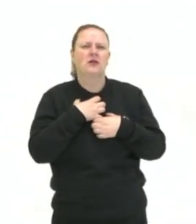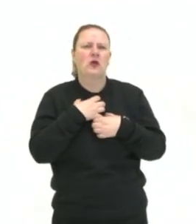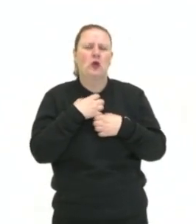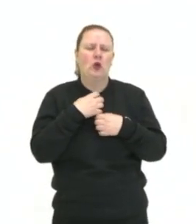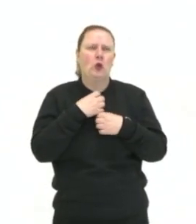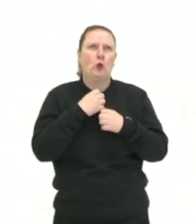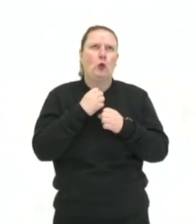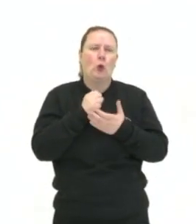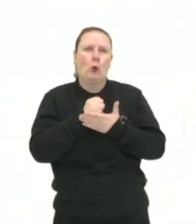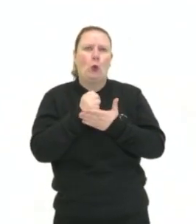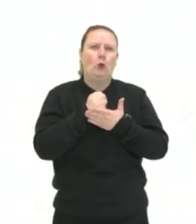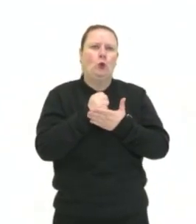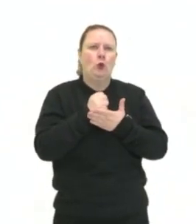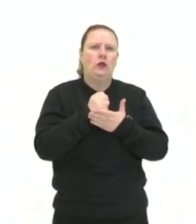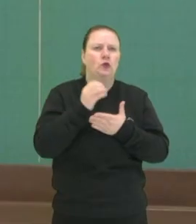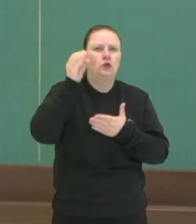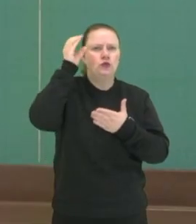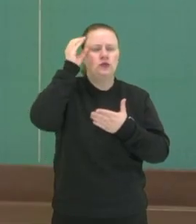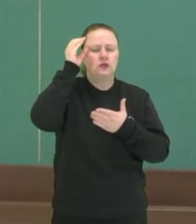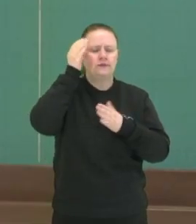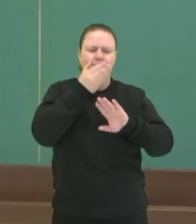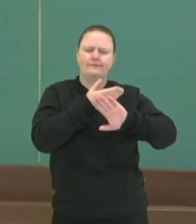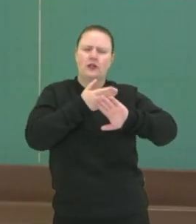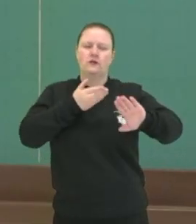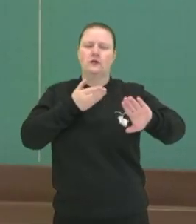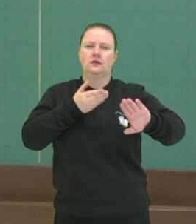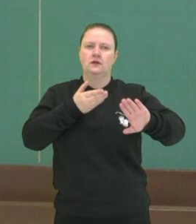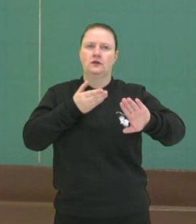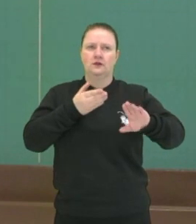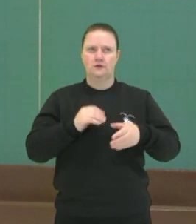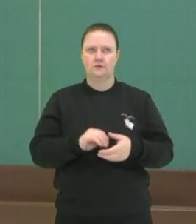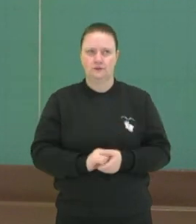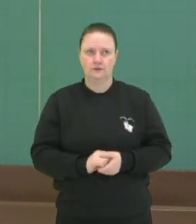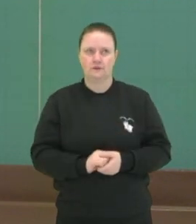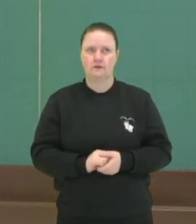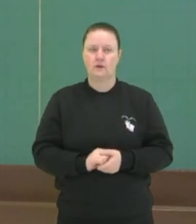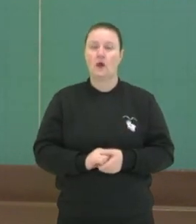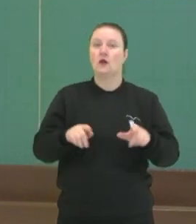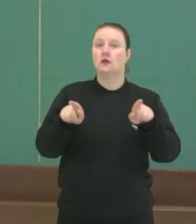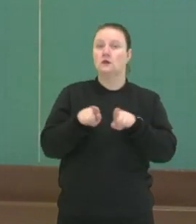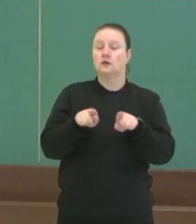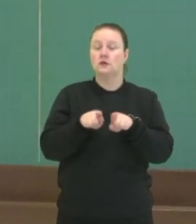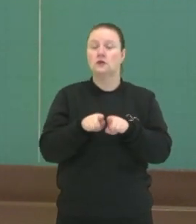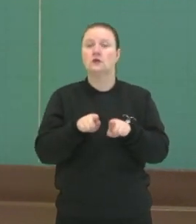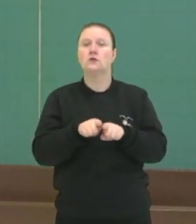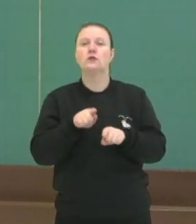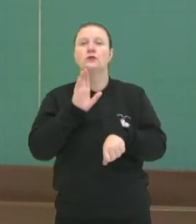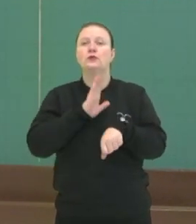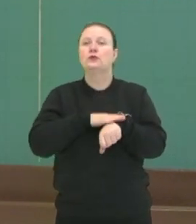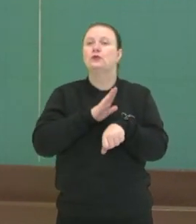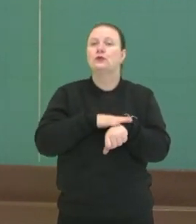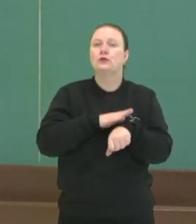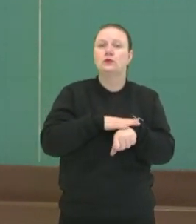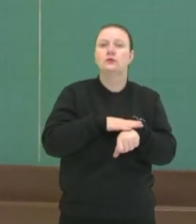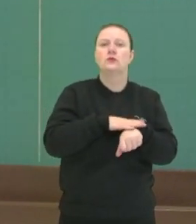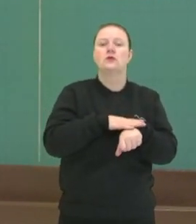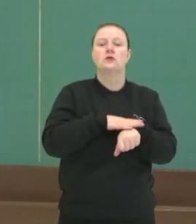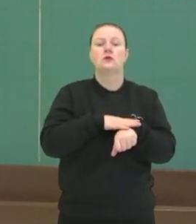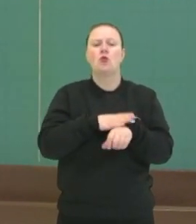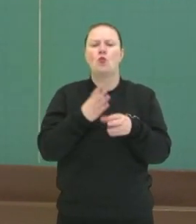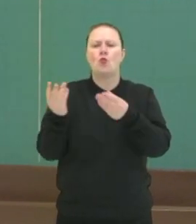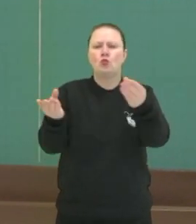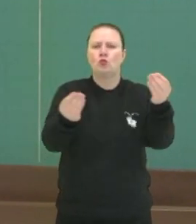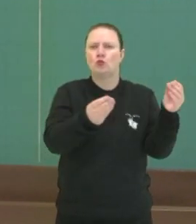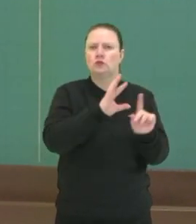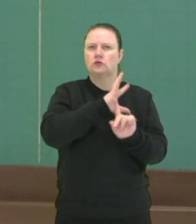consciência. Nós temos aquela coisa da escrita criativa ou pintura criativa. É um momento que muitos artistas faziam